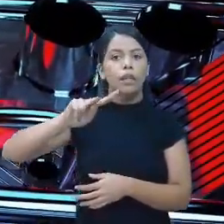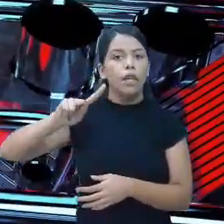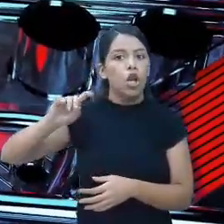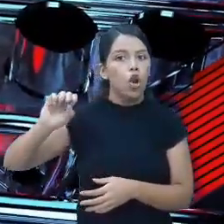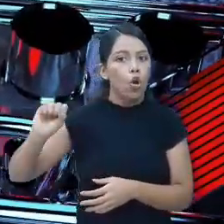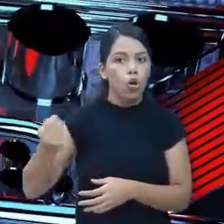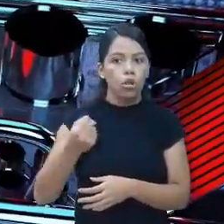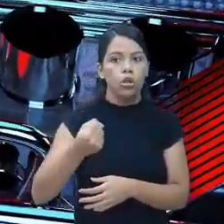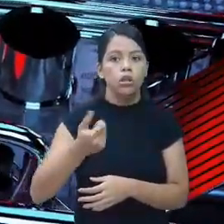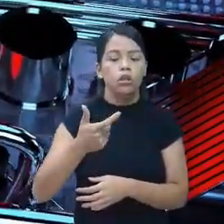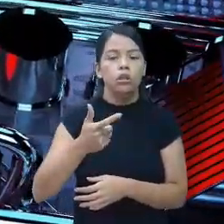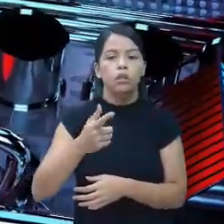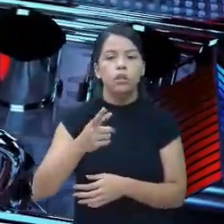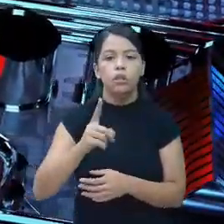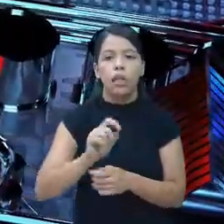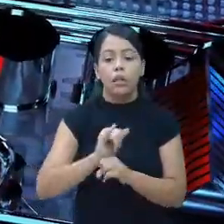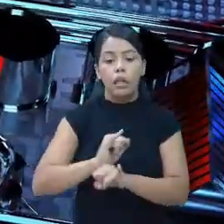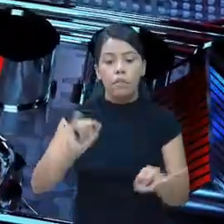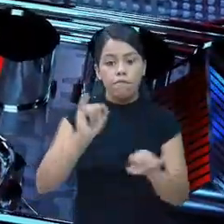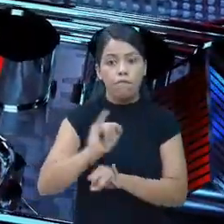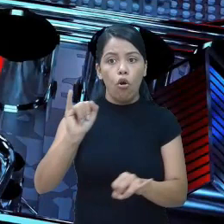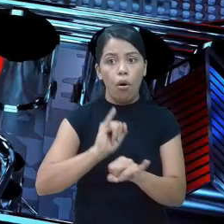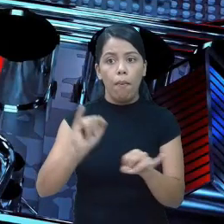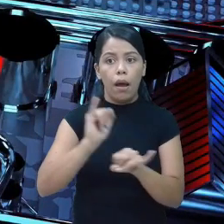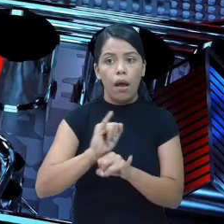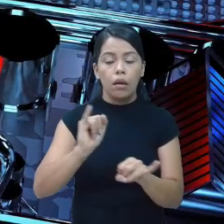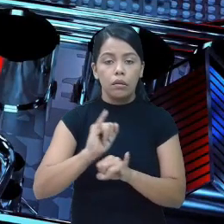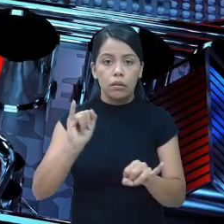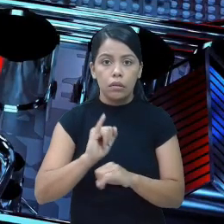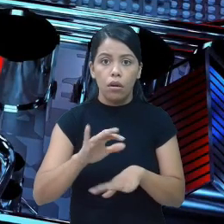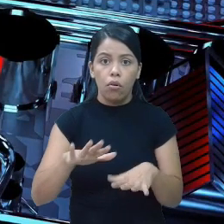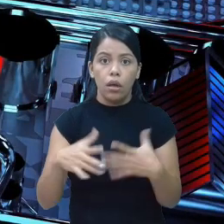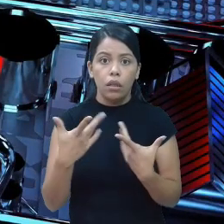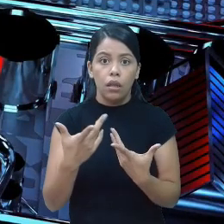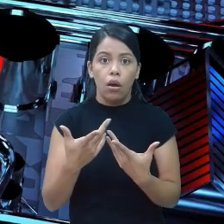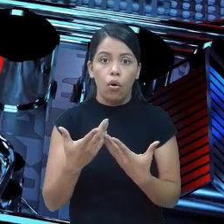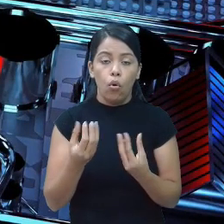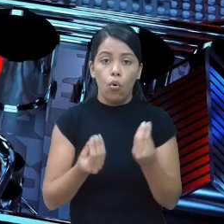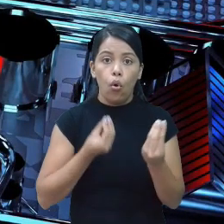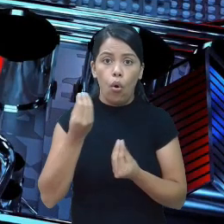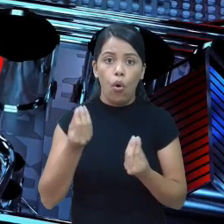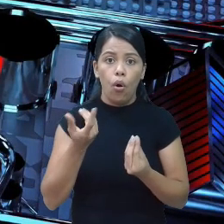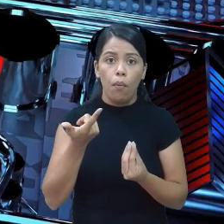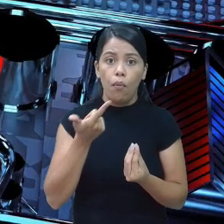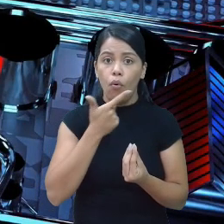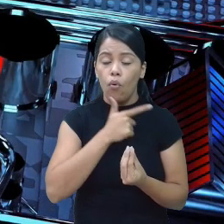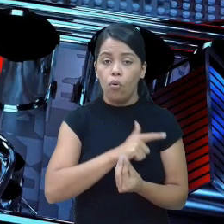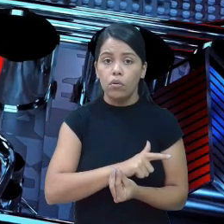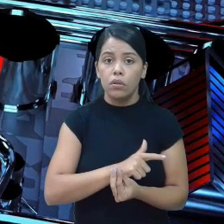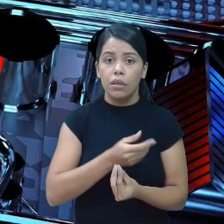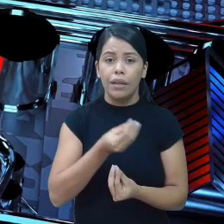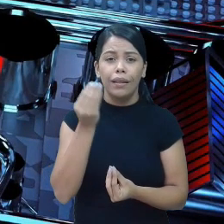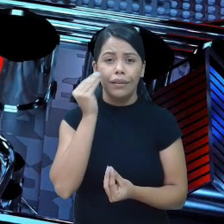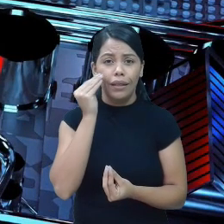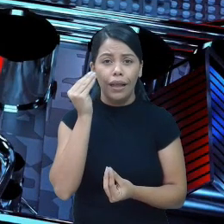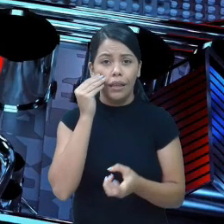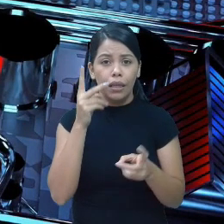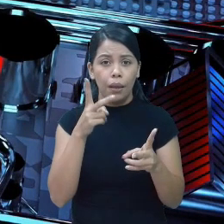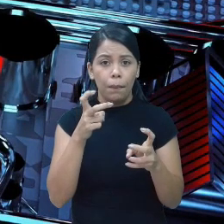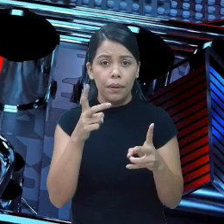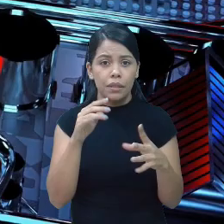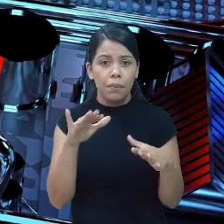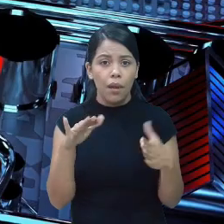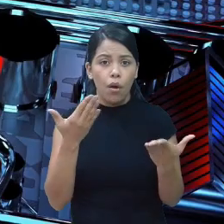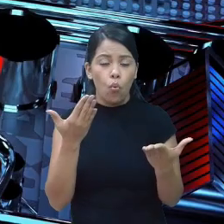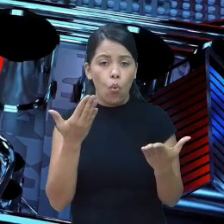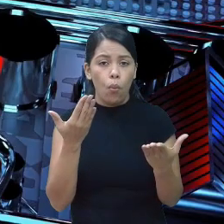dados, né? Então, como desafio, tenta mensurar o que é isso daí. Tenta ver qual é a capacidade de armazenamento do teu